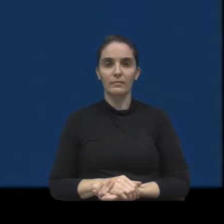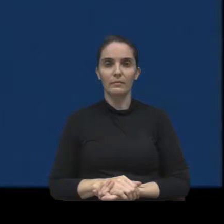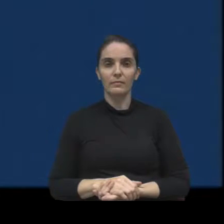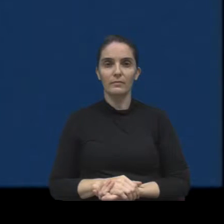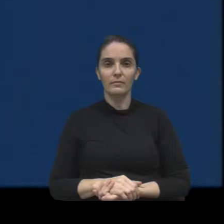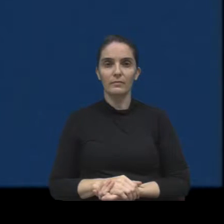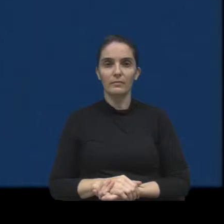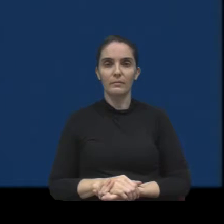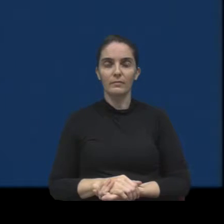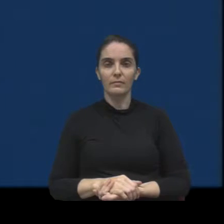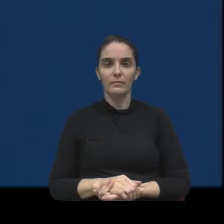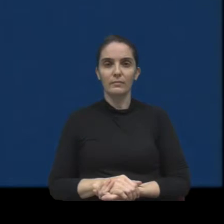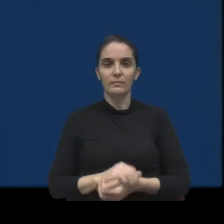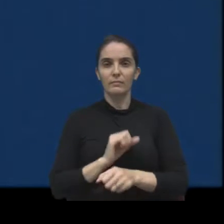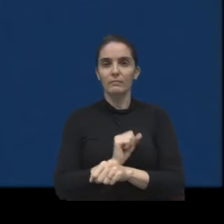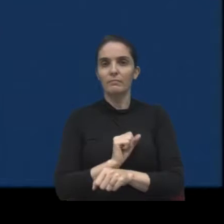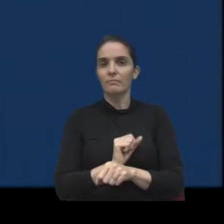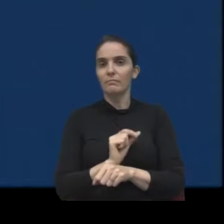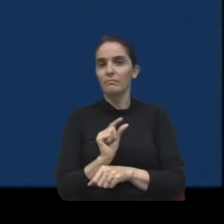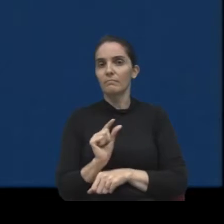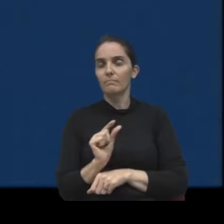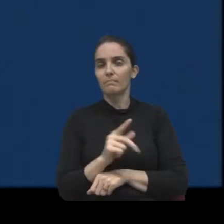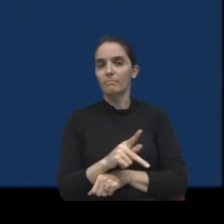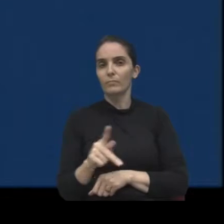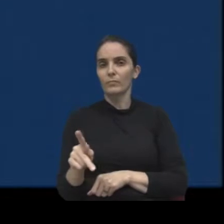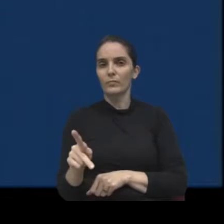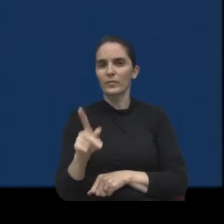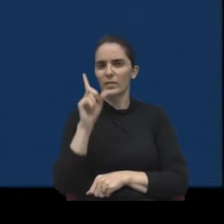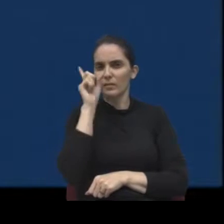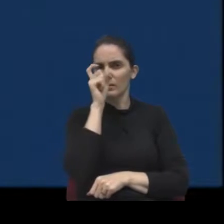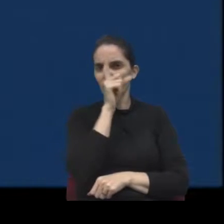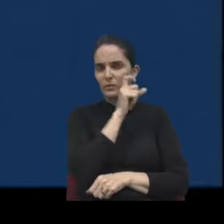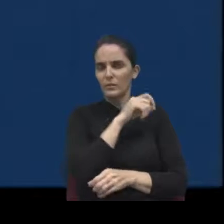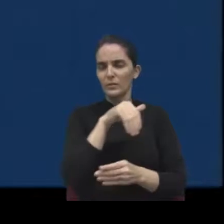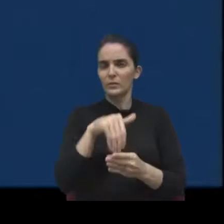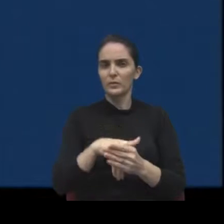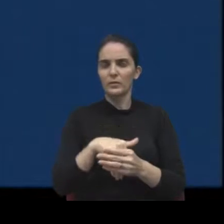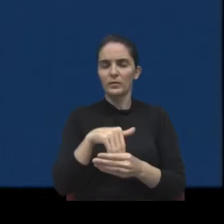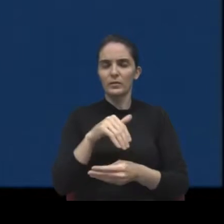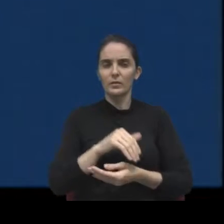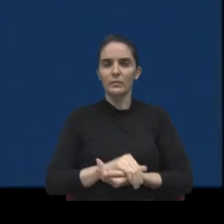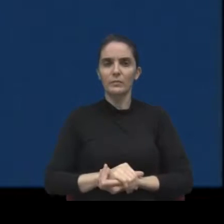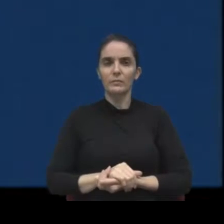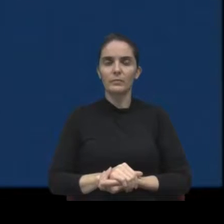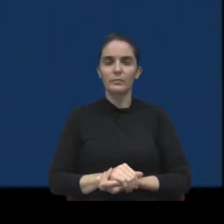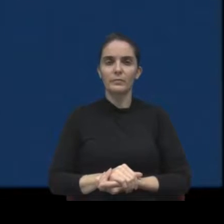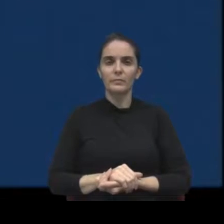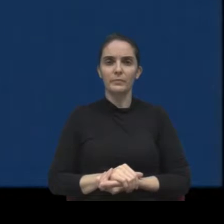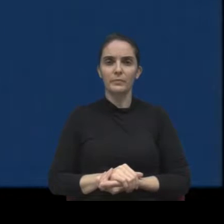Espera um pouco, senhor presidente. Estou com dificuldade aqui de votar.